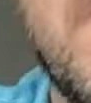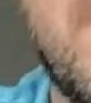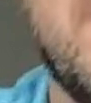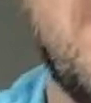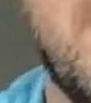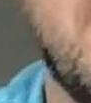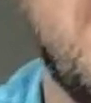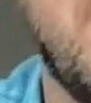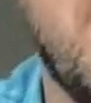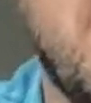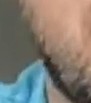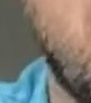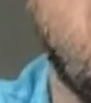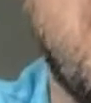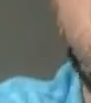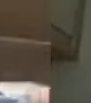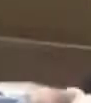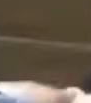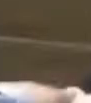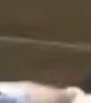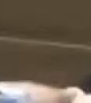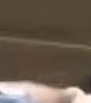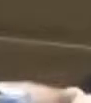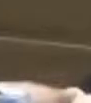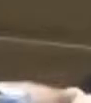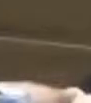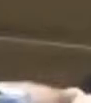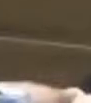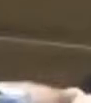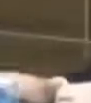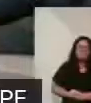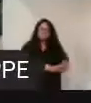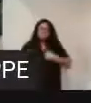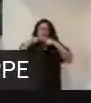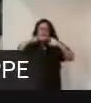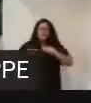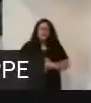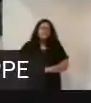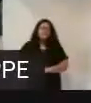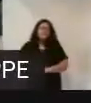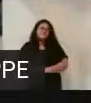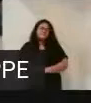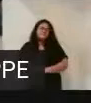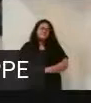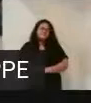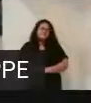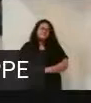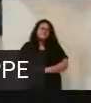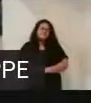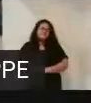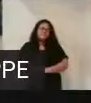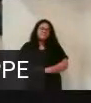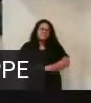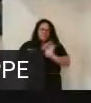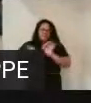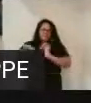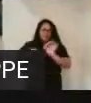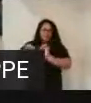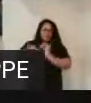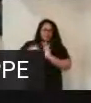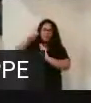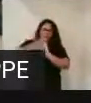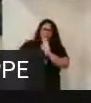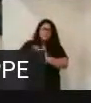trazendo a sua palestra sobre os desafios na implementação da logística reversa. Boa tarde, doutor Fernando. O senhor está com a palavra.